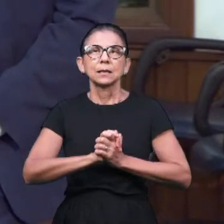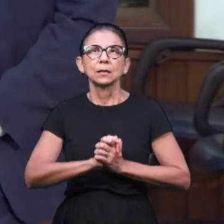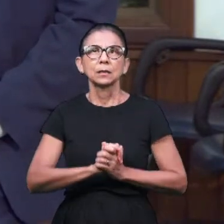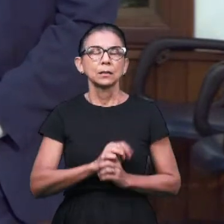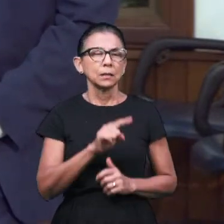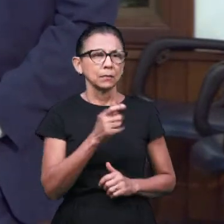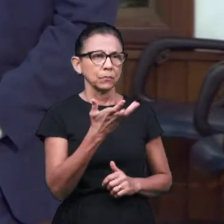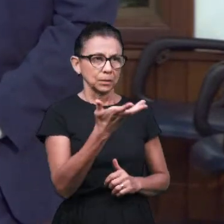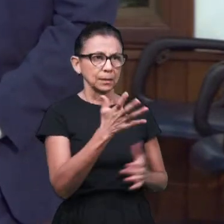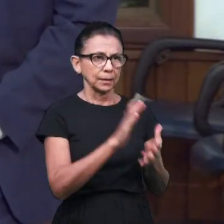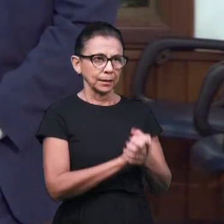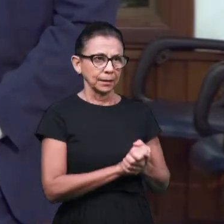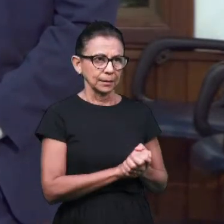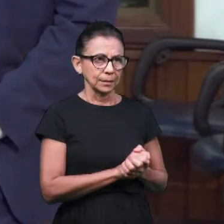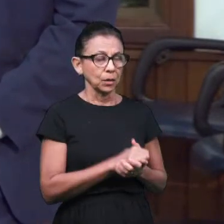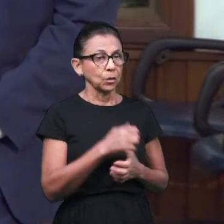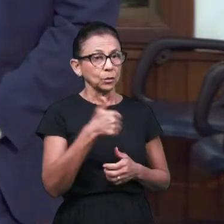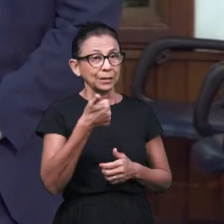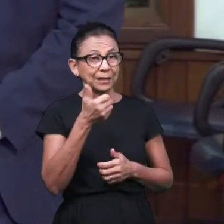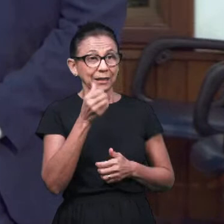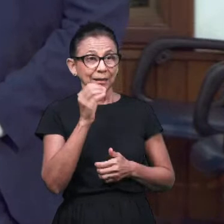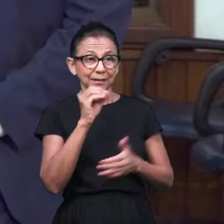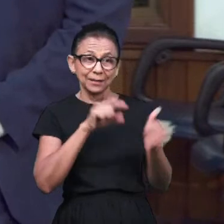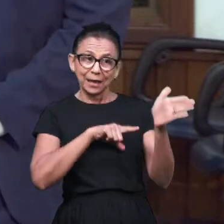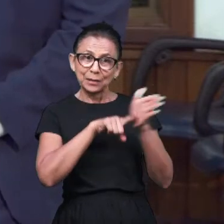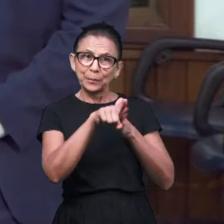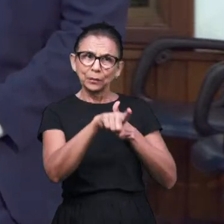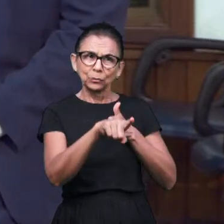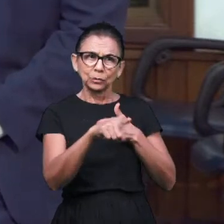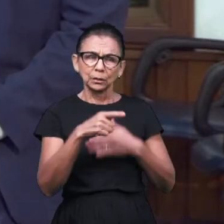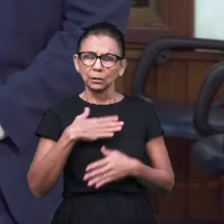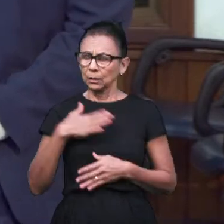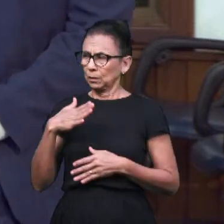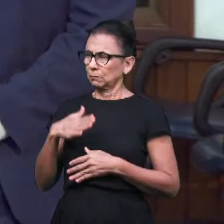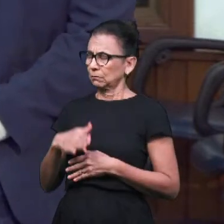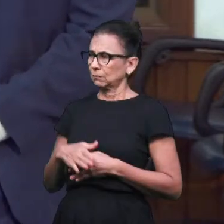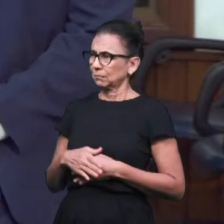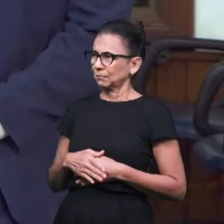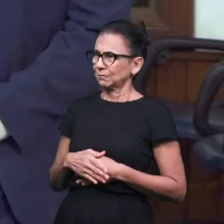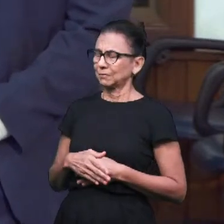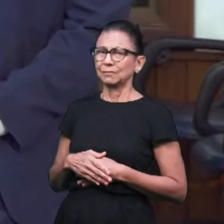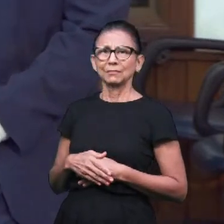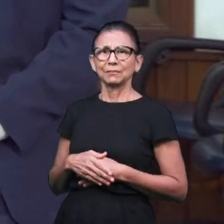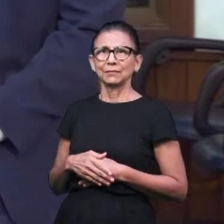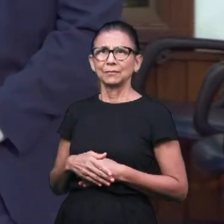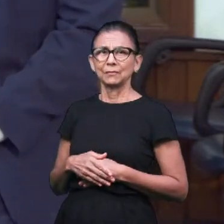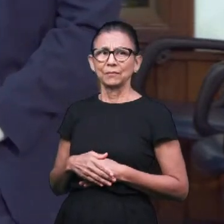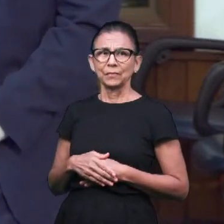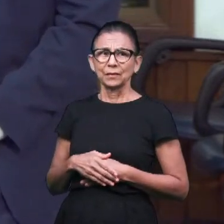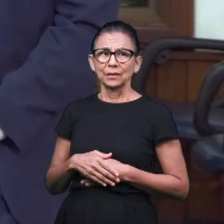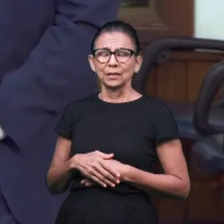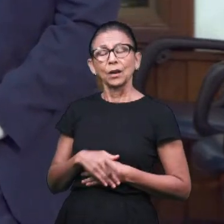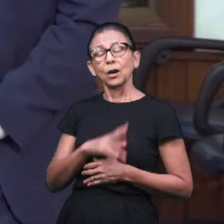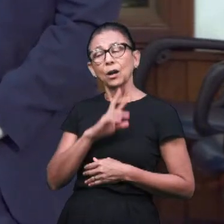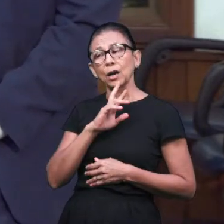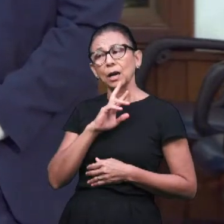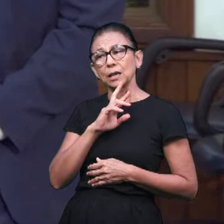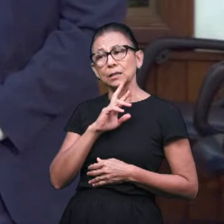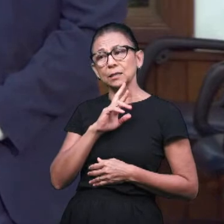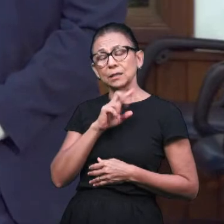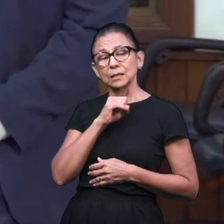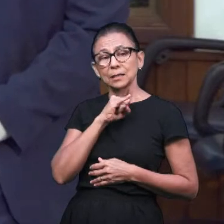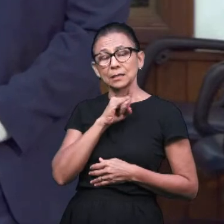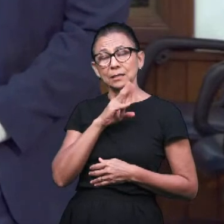perguntas. Normalmente eu faço umas 10 perguntas para o jovem que vai casar. O jovem fica assustado, ó, se não responder, não tem condição de casar, porque casamento tem que ter.